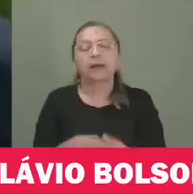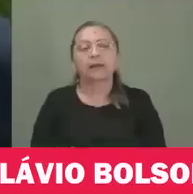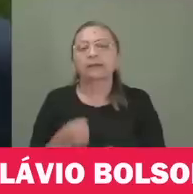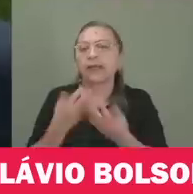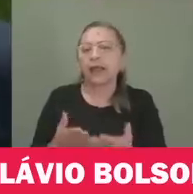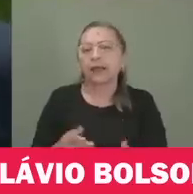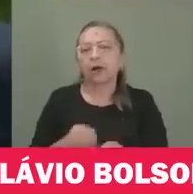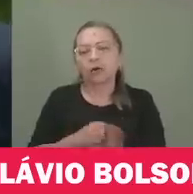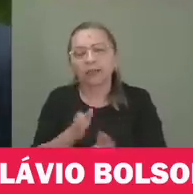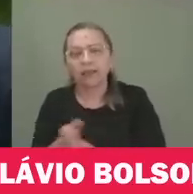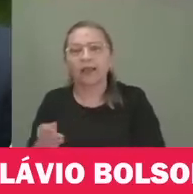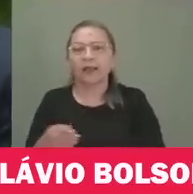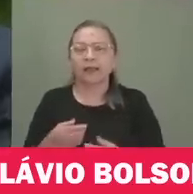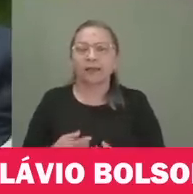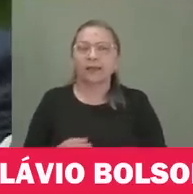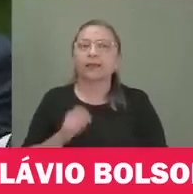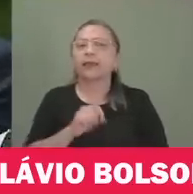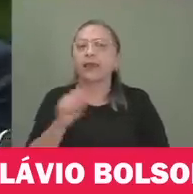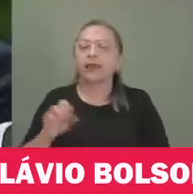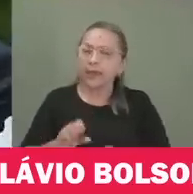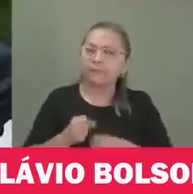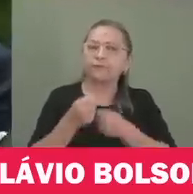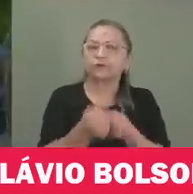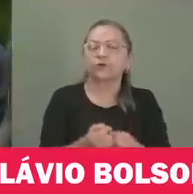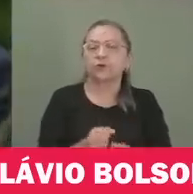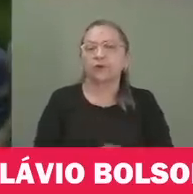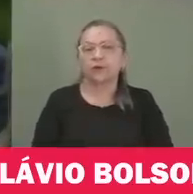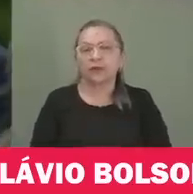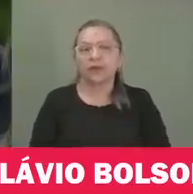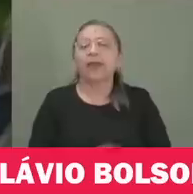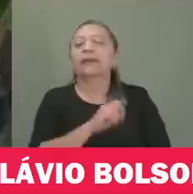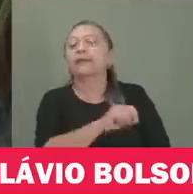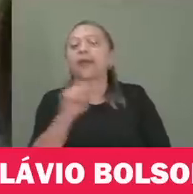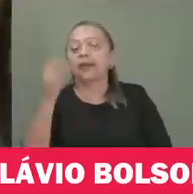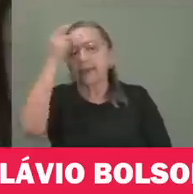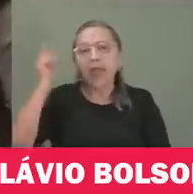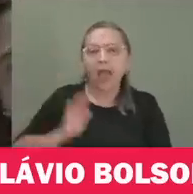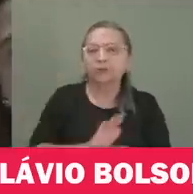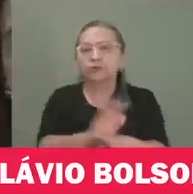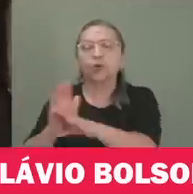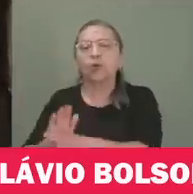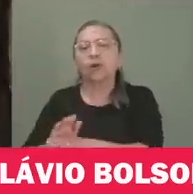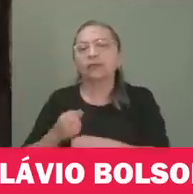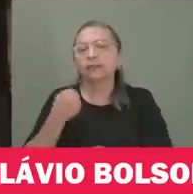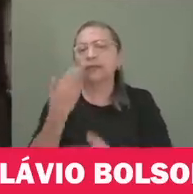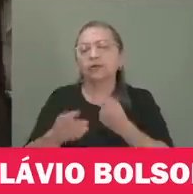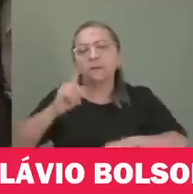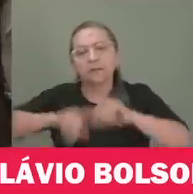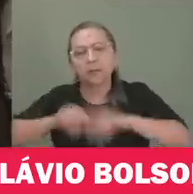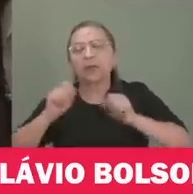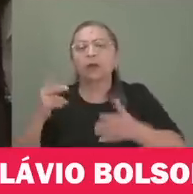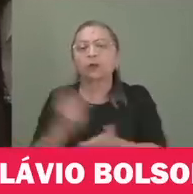ideia, quem instigou, quem reforçou a ideia e quem auxiliou materialmente para que